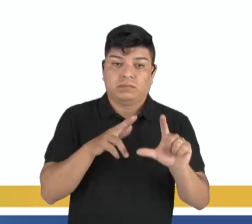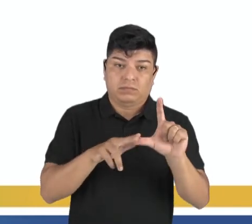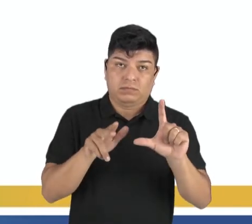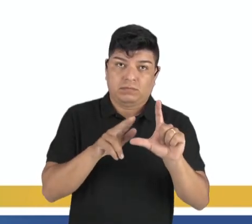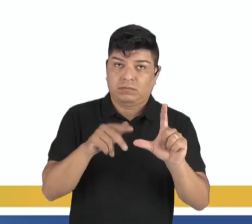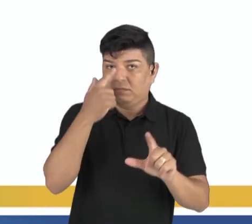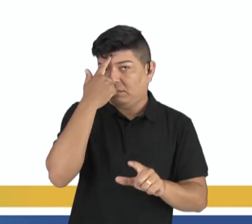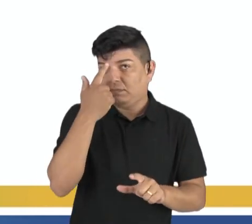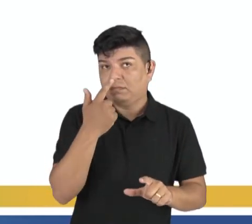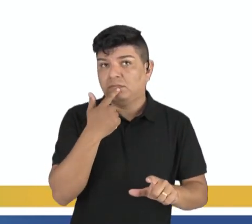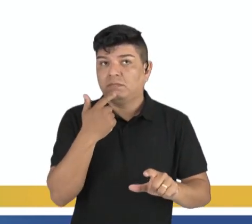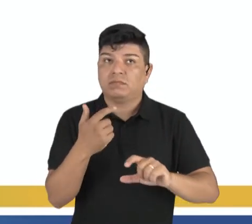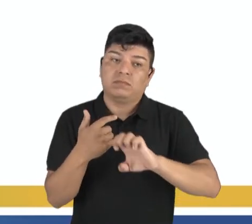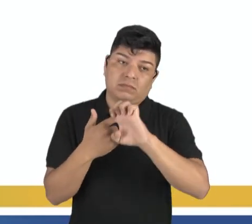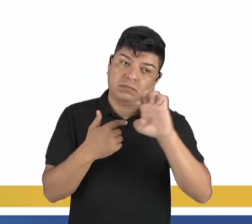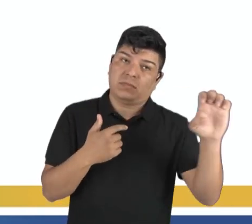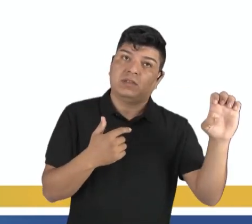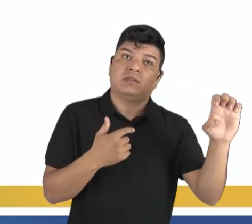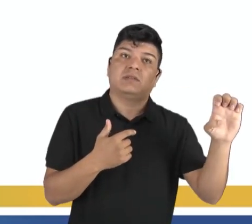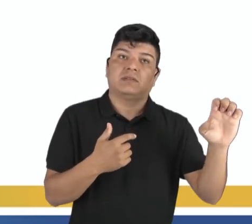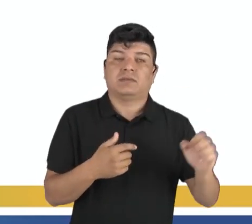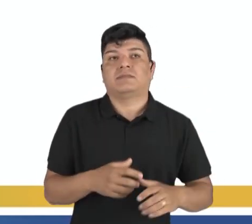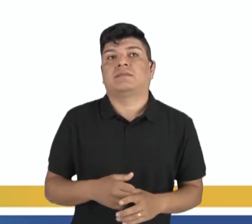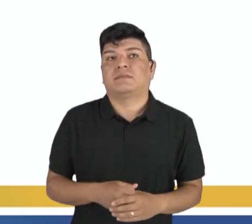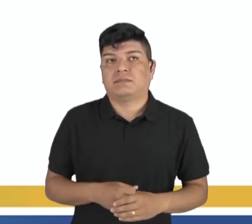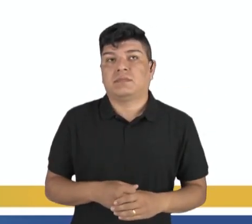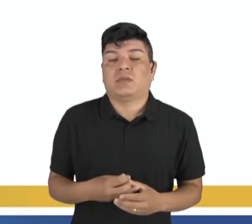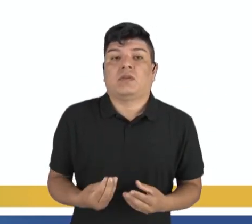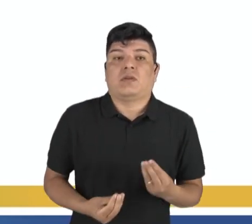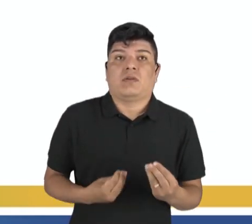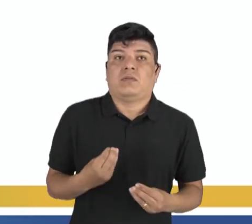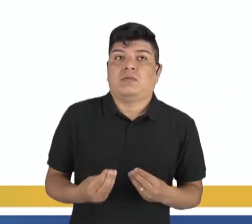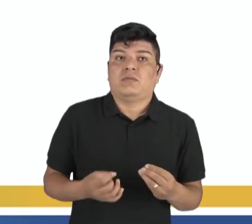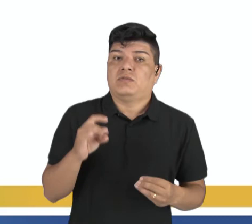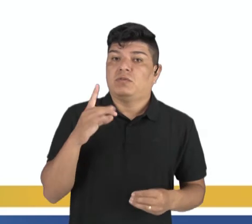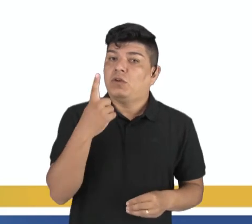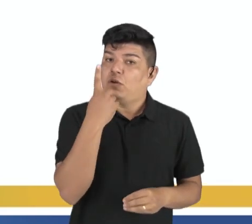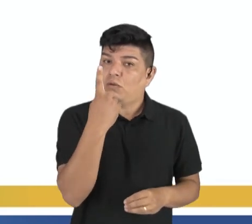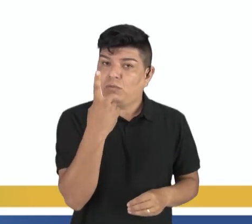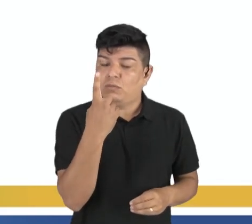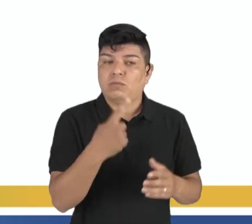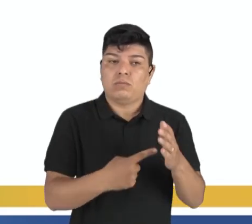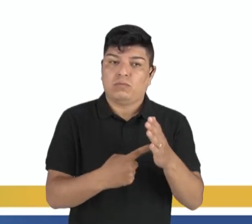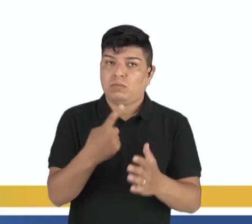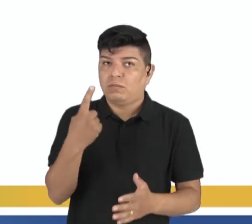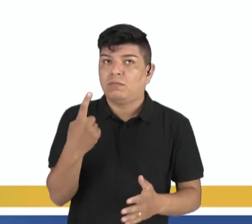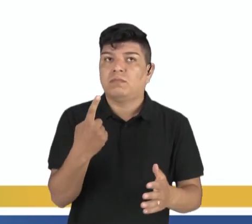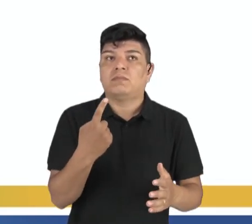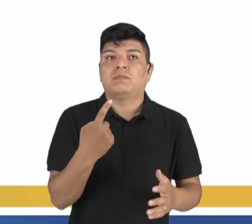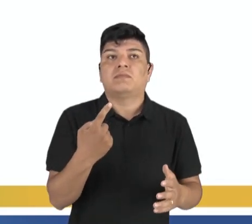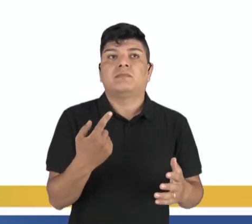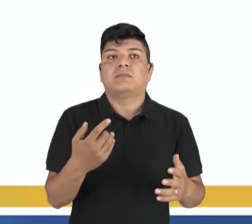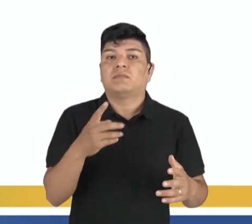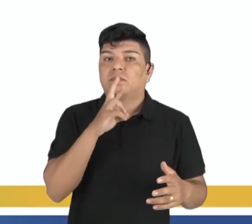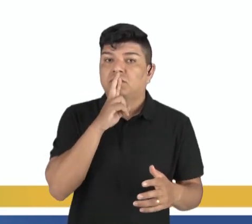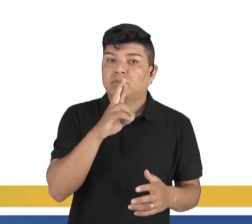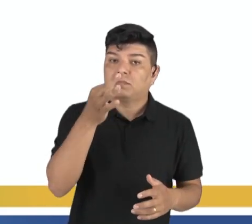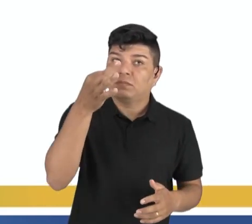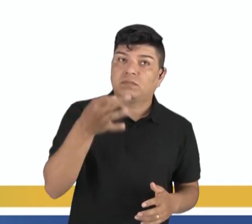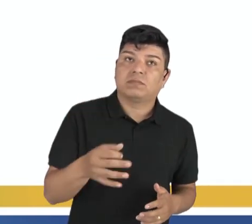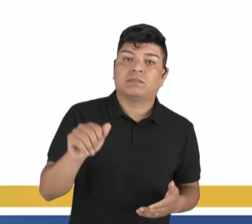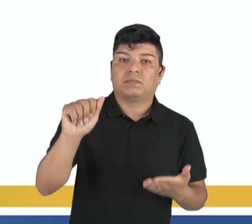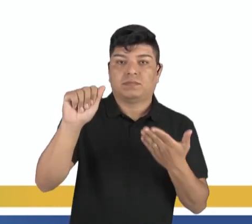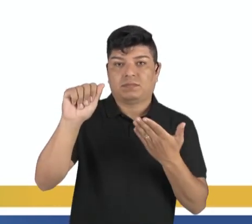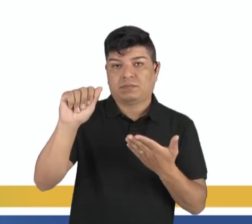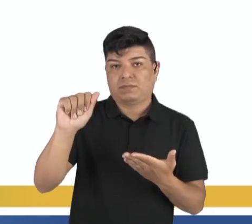letra né que a minha figura ela já tá achando para esquerda como ela fez apenas um giro ele tava posso dizer que a alternativa